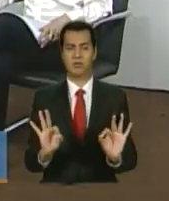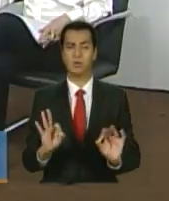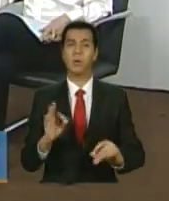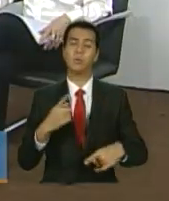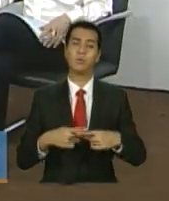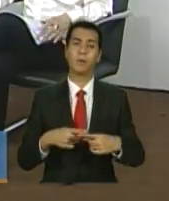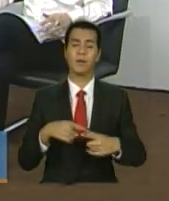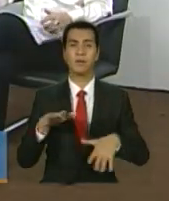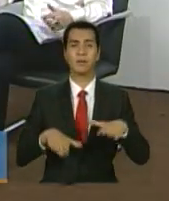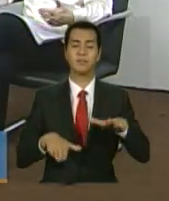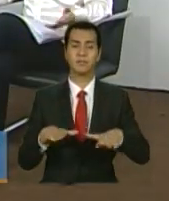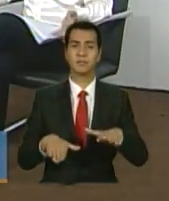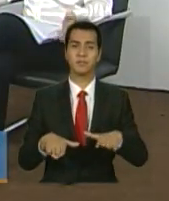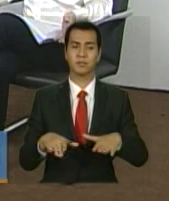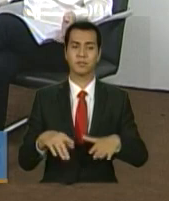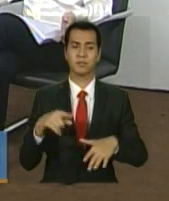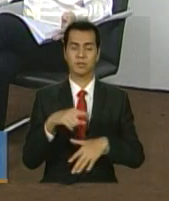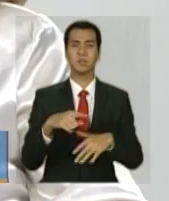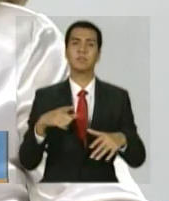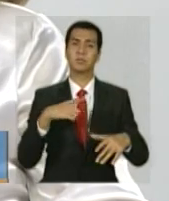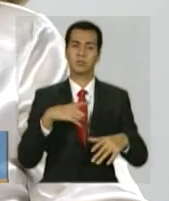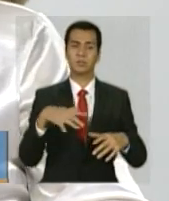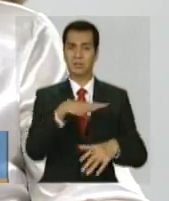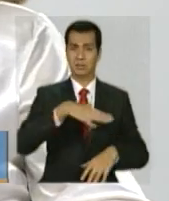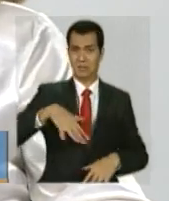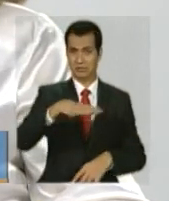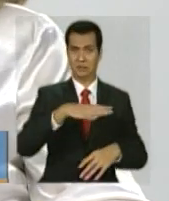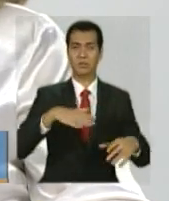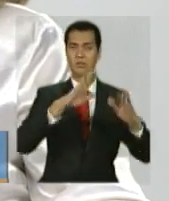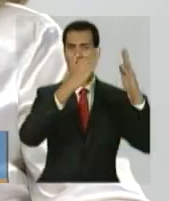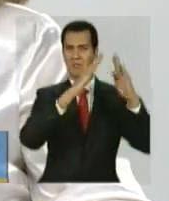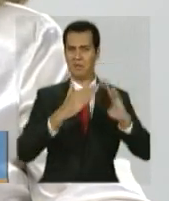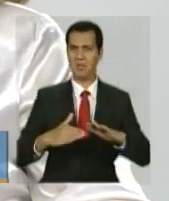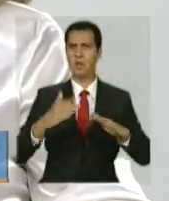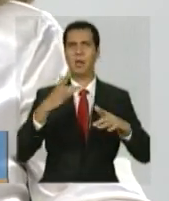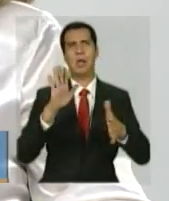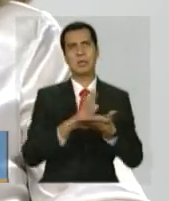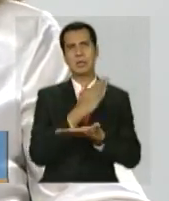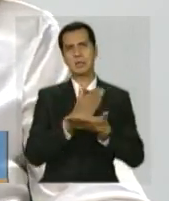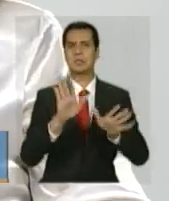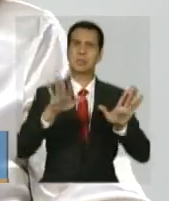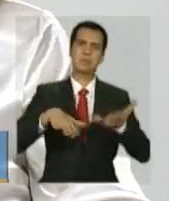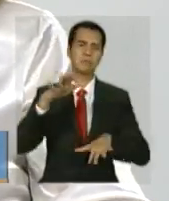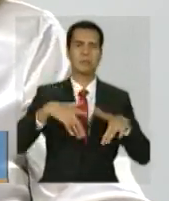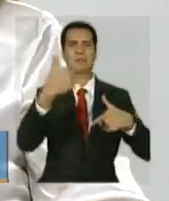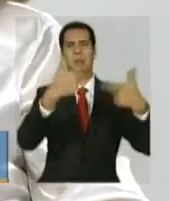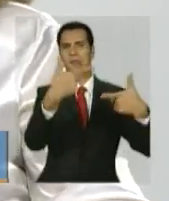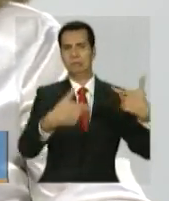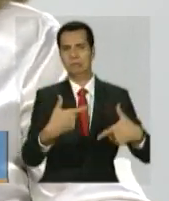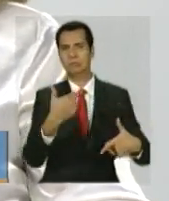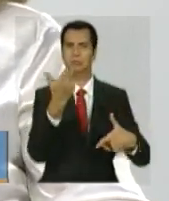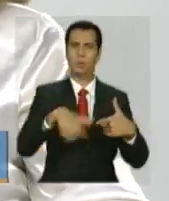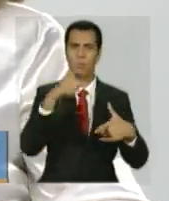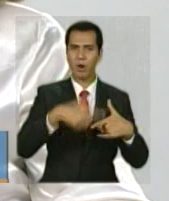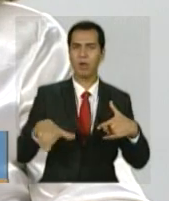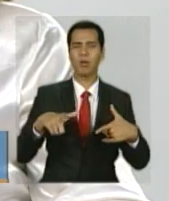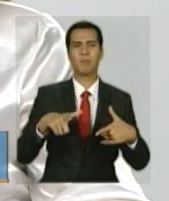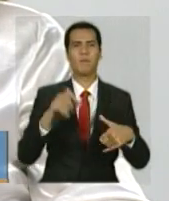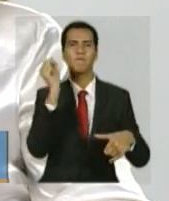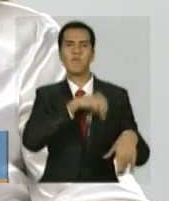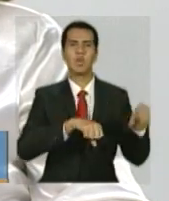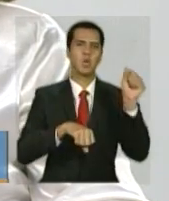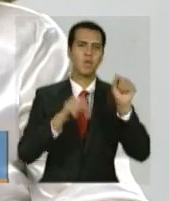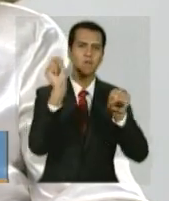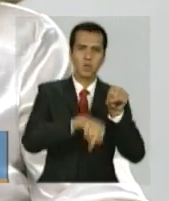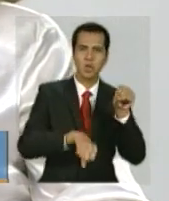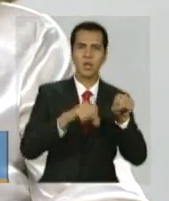estar zonas de conflito, então não tem acesso, né, lá. Então são parcerias que realmente precisam